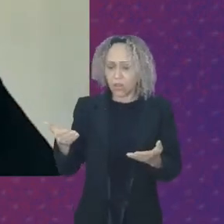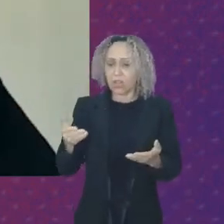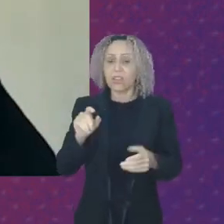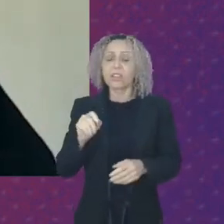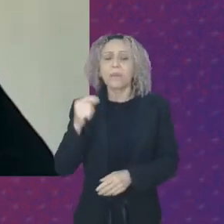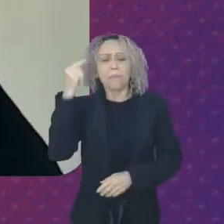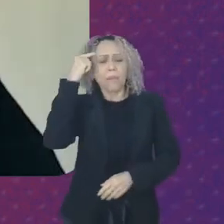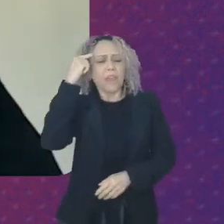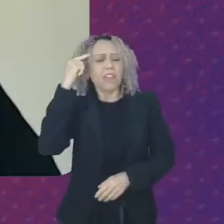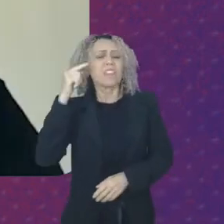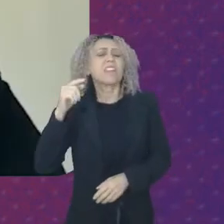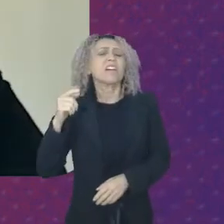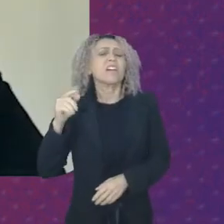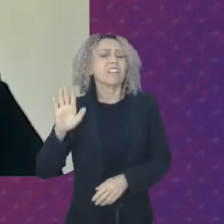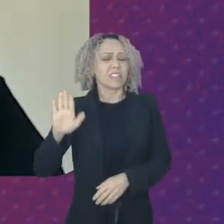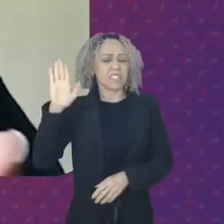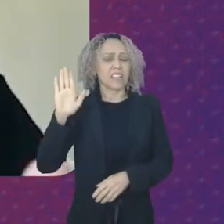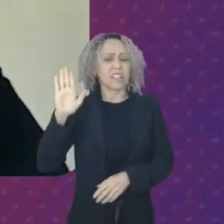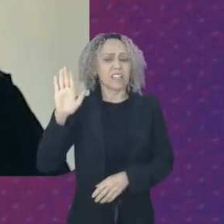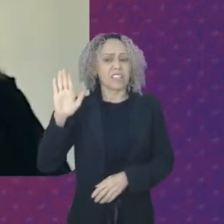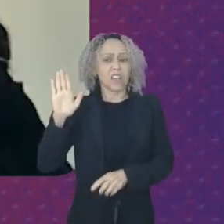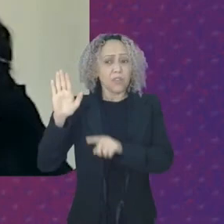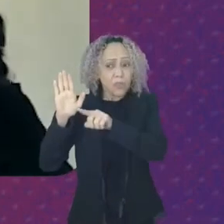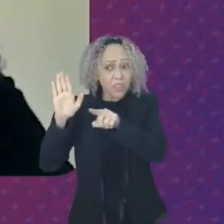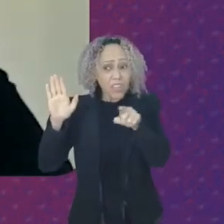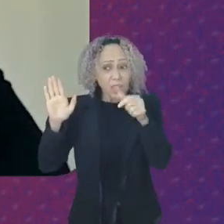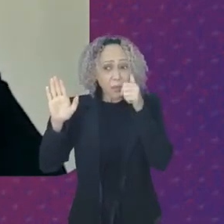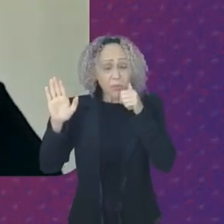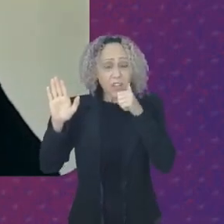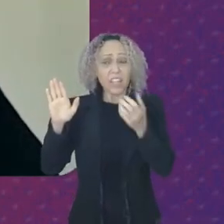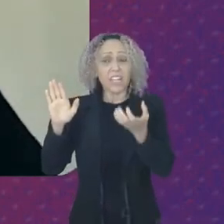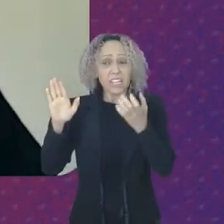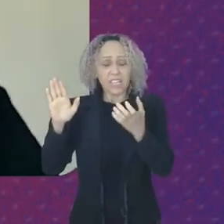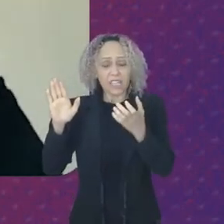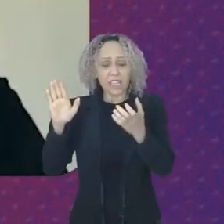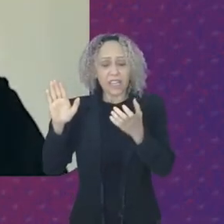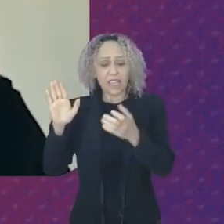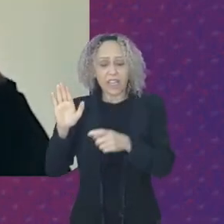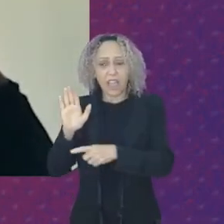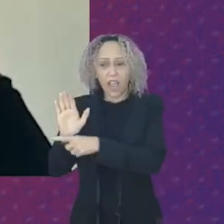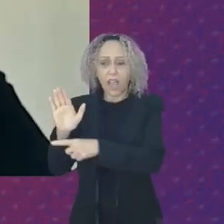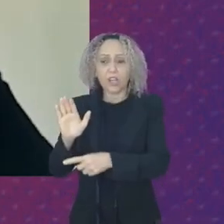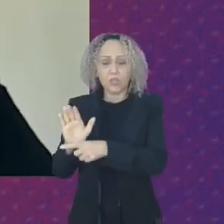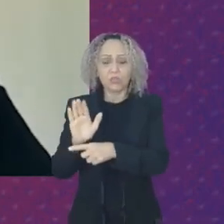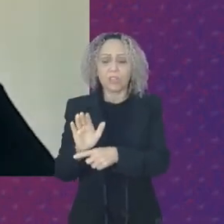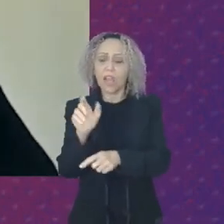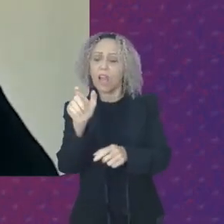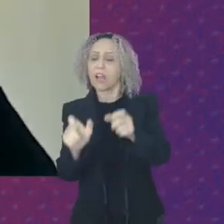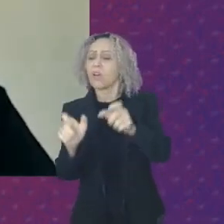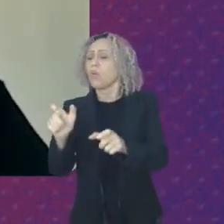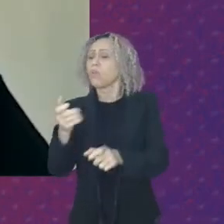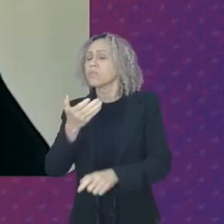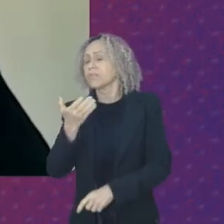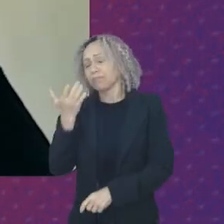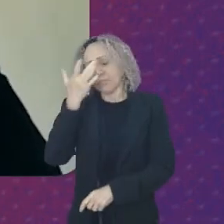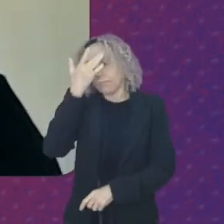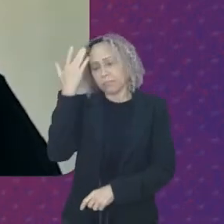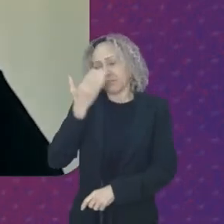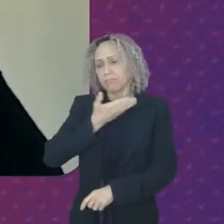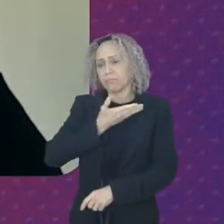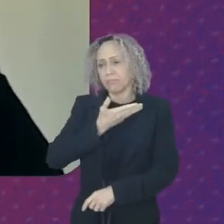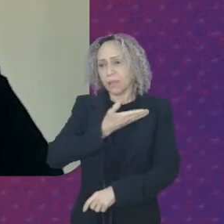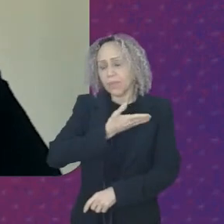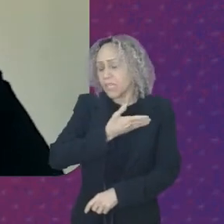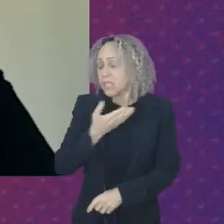em ser candidata, você, mulher, que pensa em construir a candidatura de outra companheira que vai estar ao lado dela nesse momento,